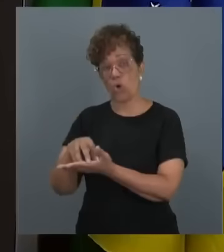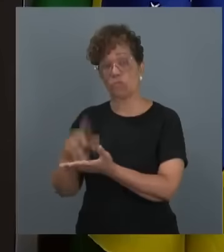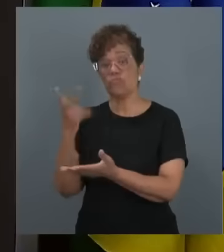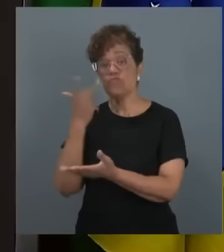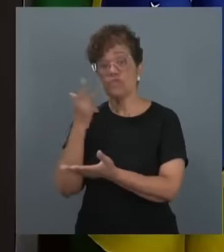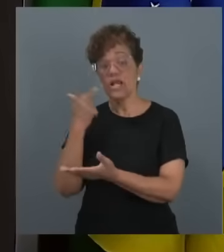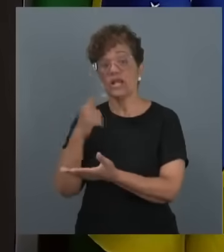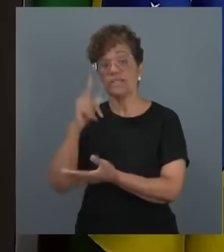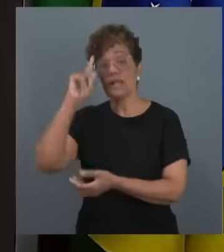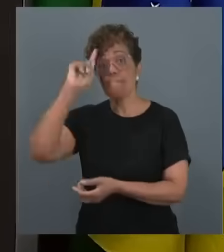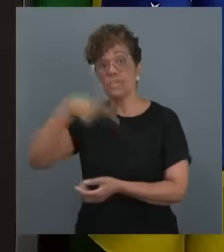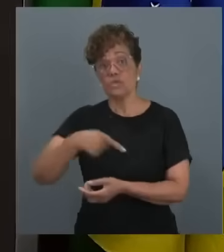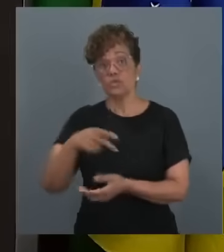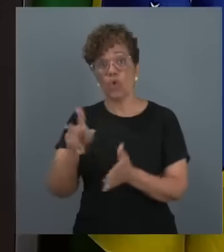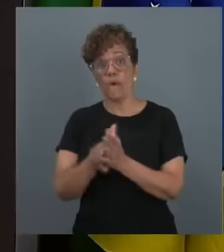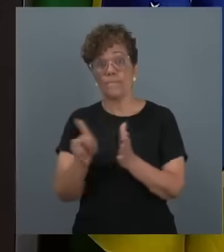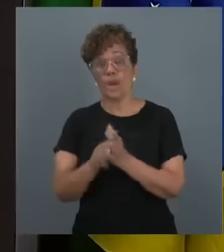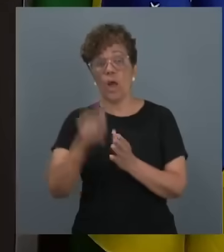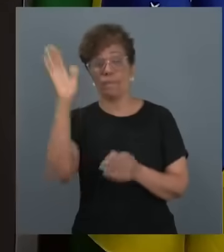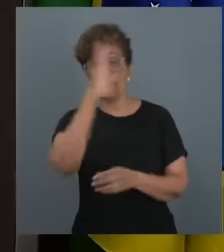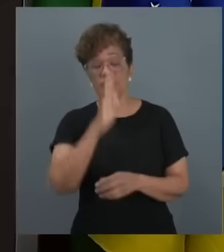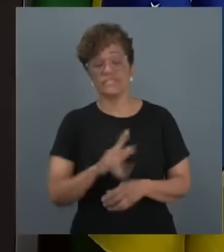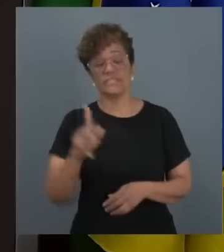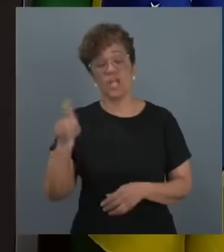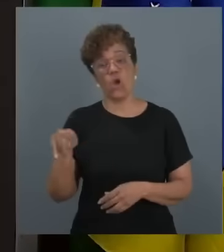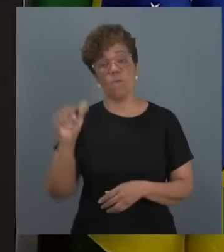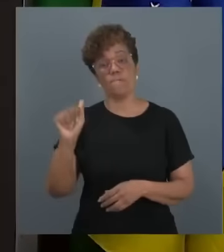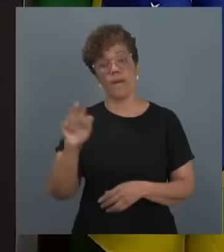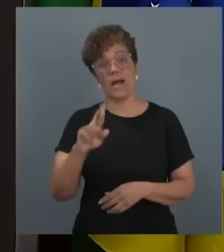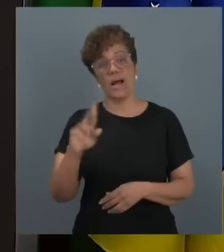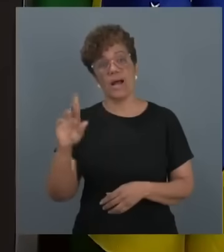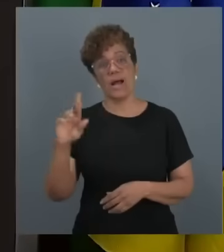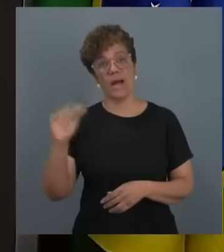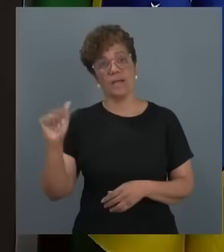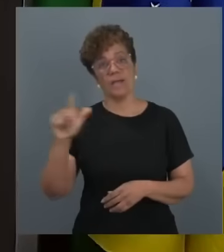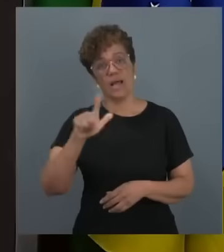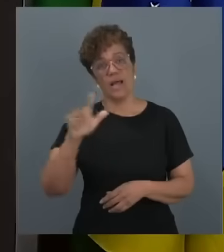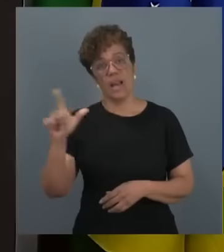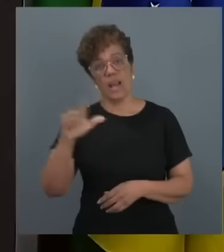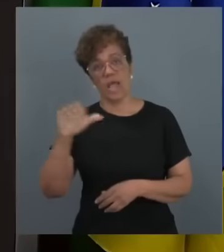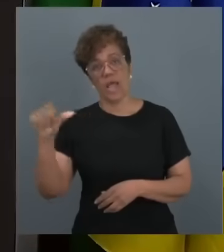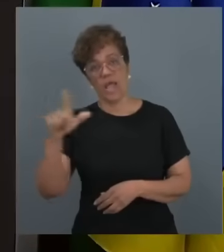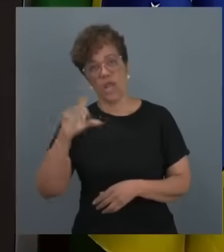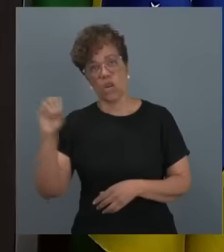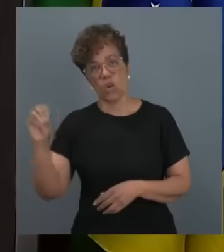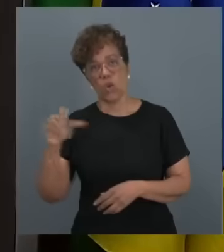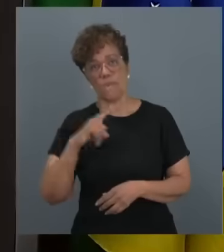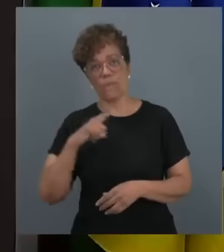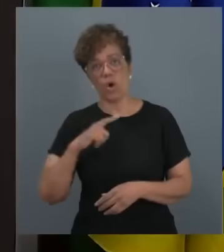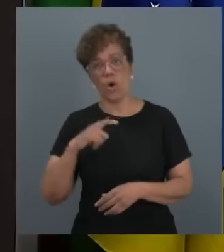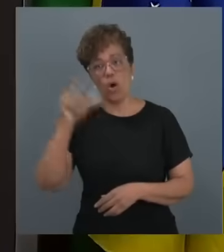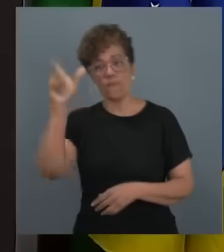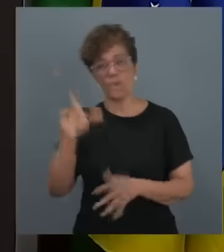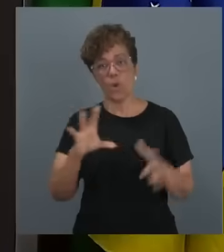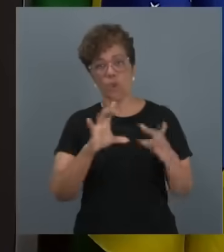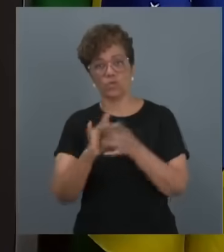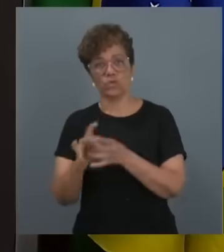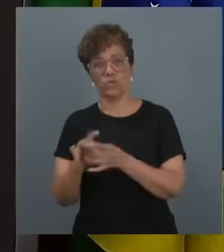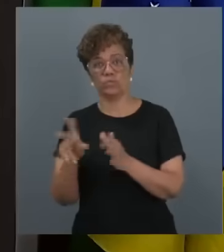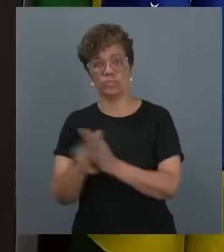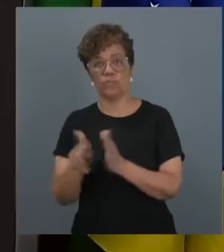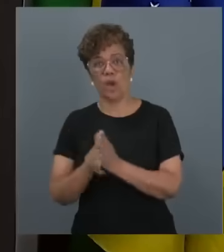que o Brasil Paralelo fizesse a remoção imediata do conteúdo do caso Maria da Penha,